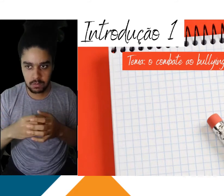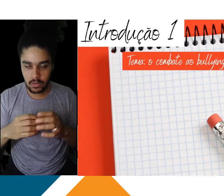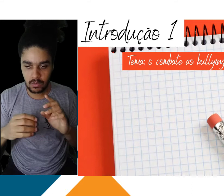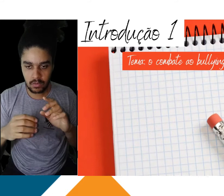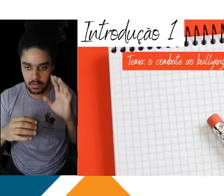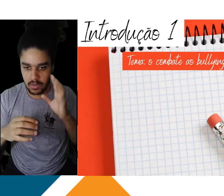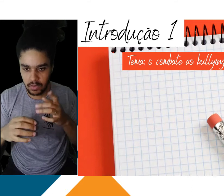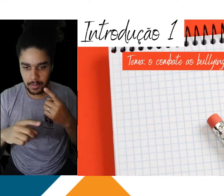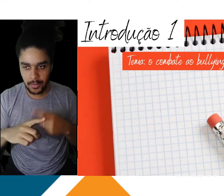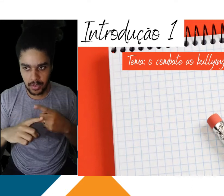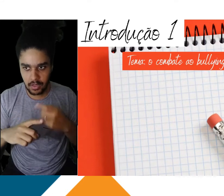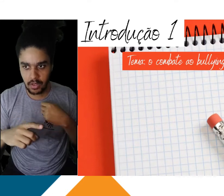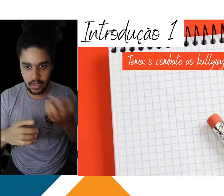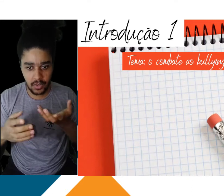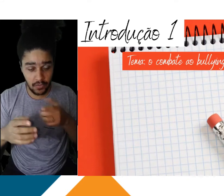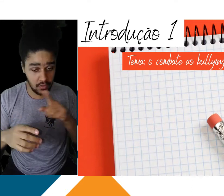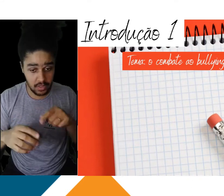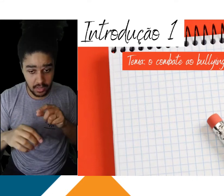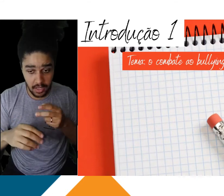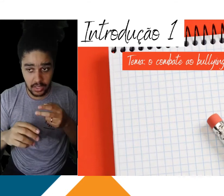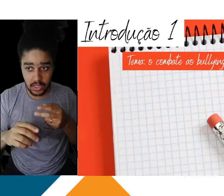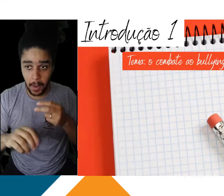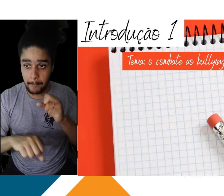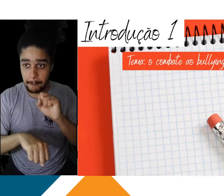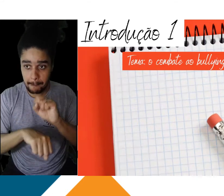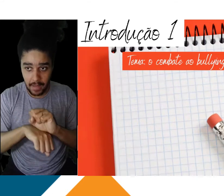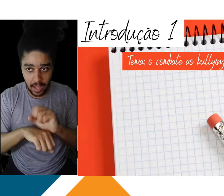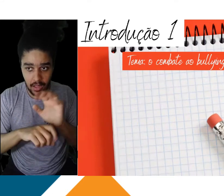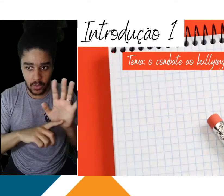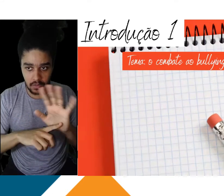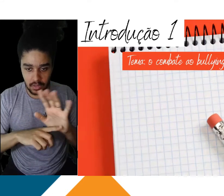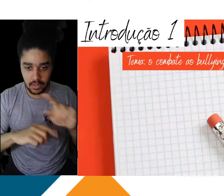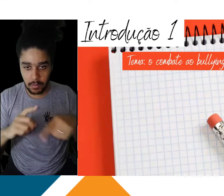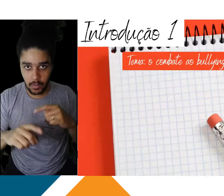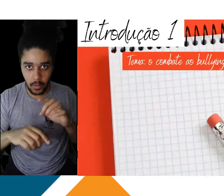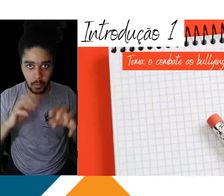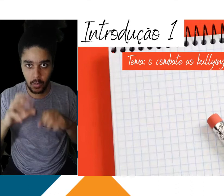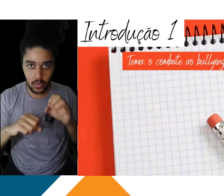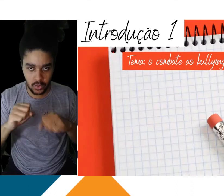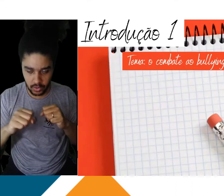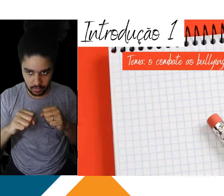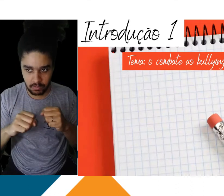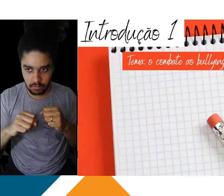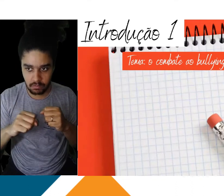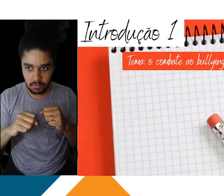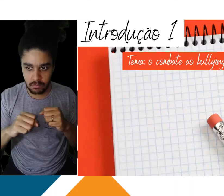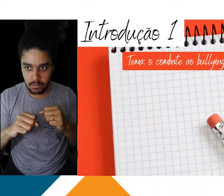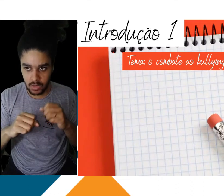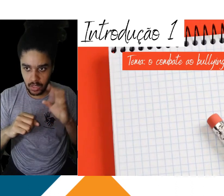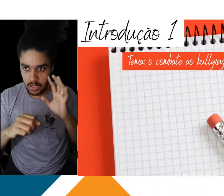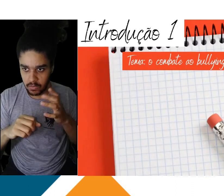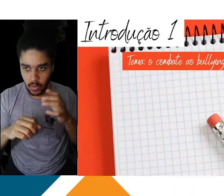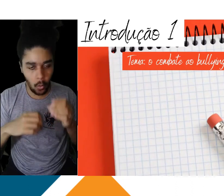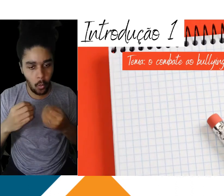ser solucionado. Por quê? Eu quero que vocês pausem o vídeo no momento em que eu indicar e que vocês busquem solucionar para que só depois